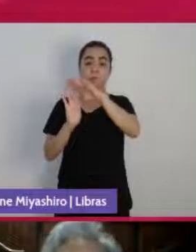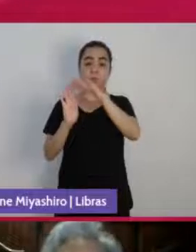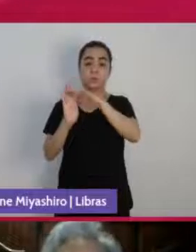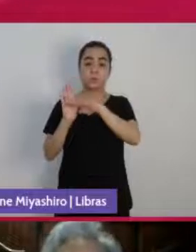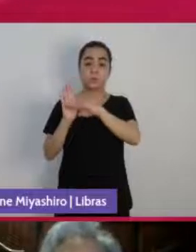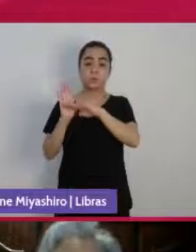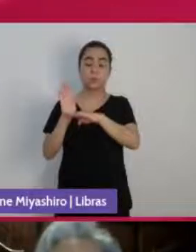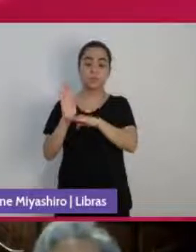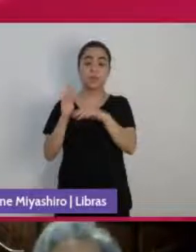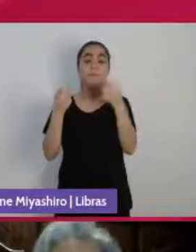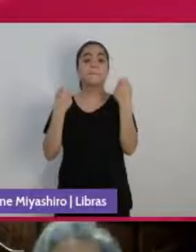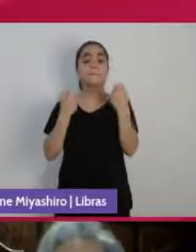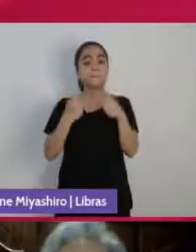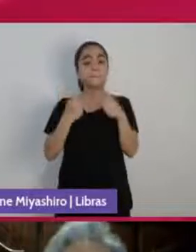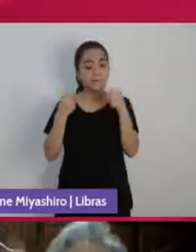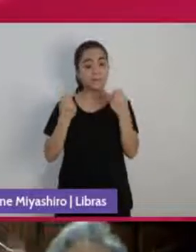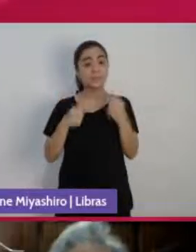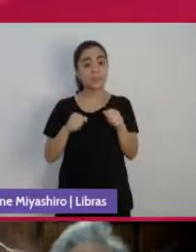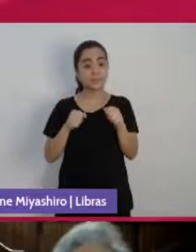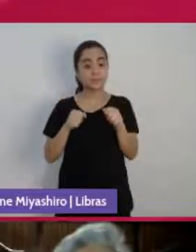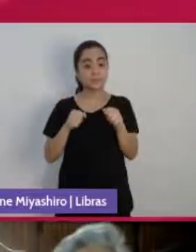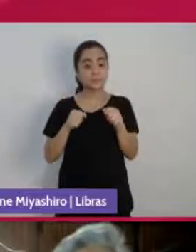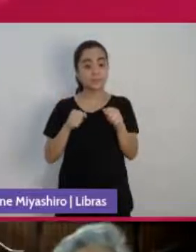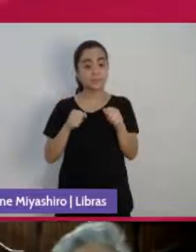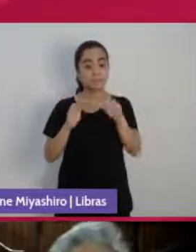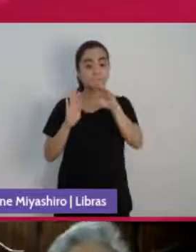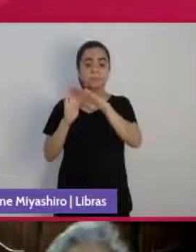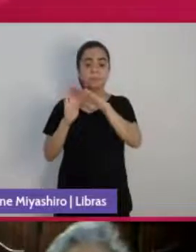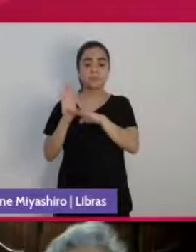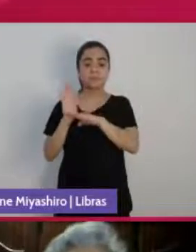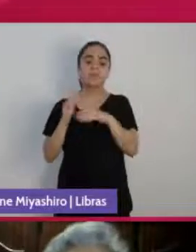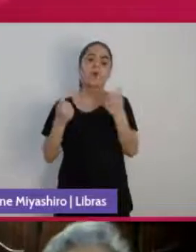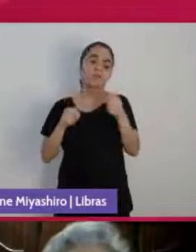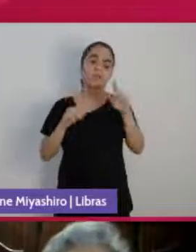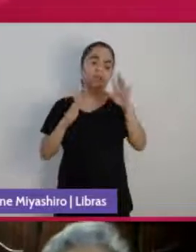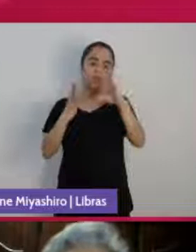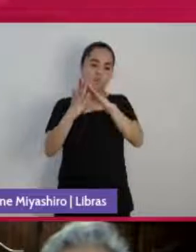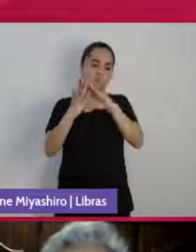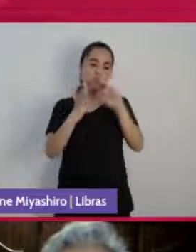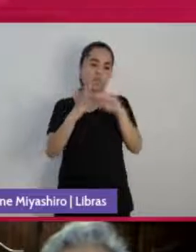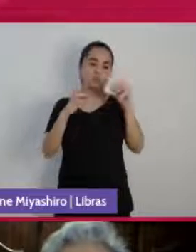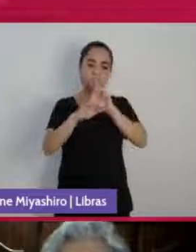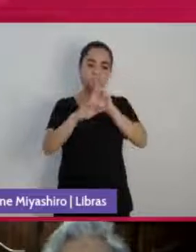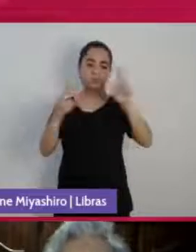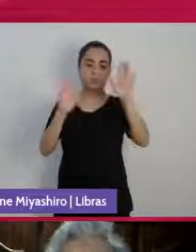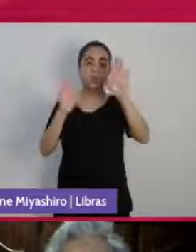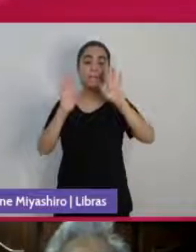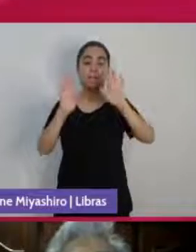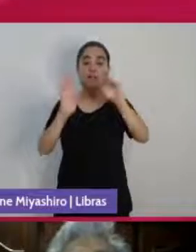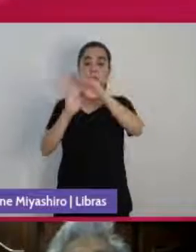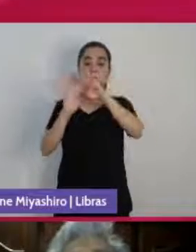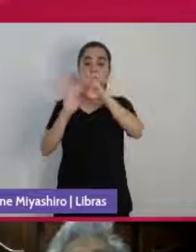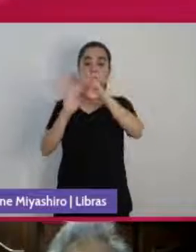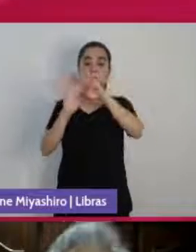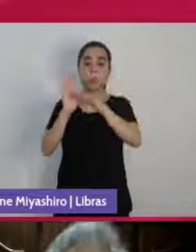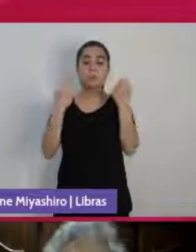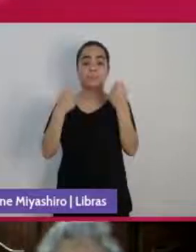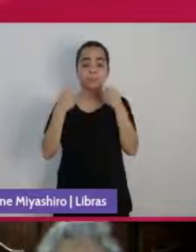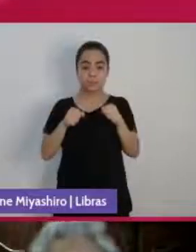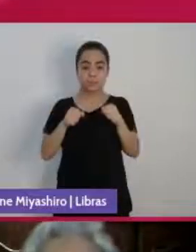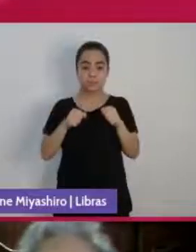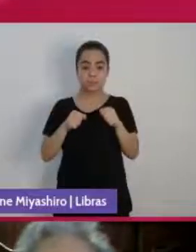que precisam estar no questionário. Lógico que tem modelos diferentes, mas esses tópicos precisam estar. E